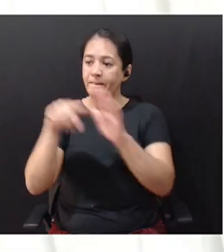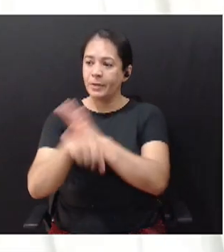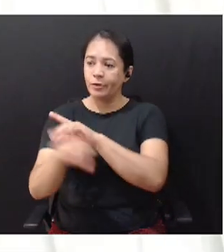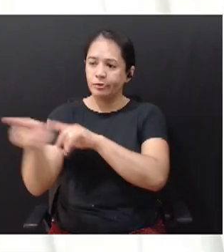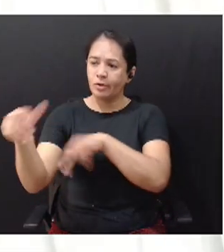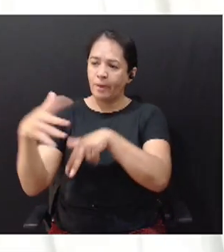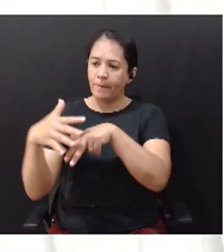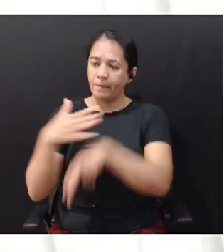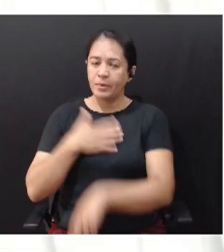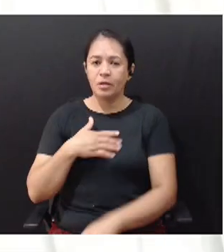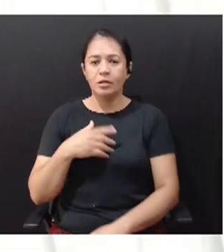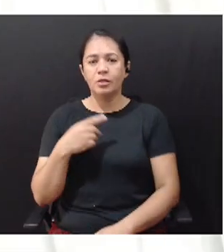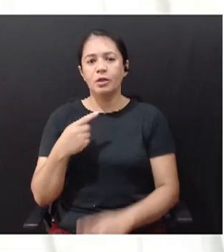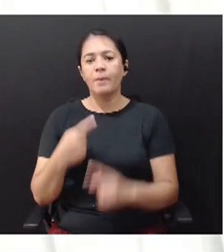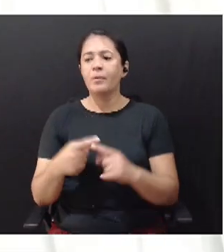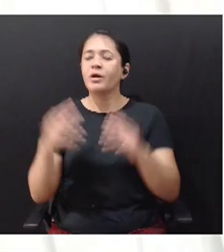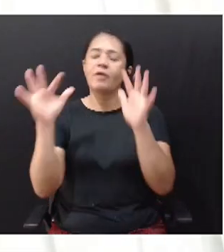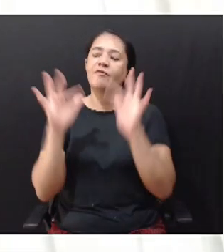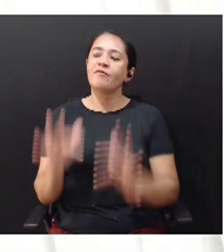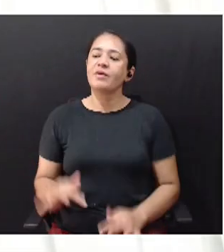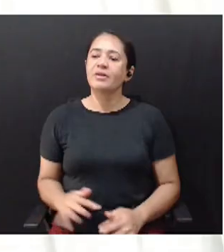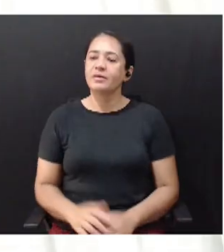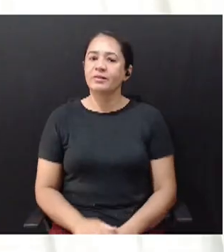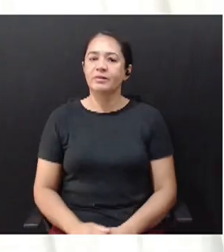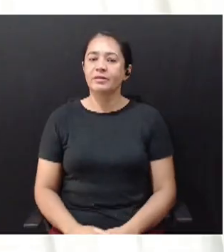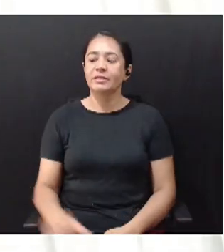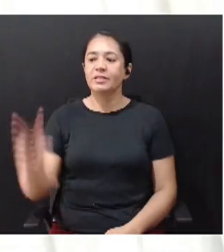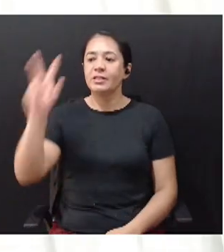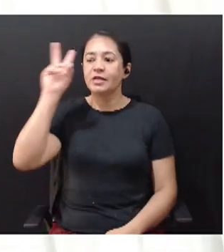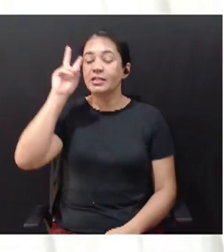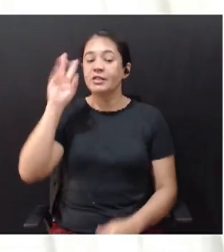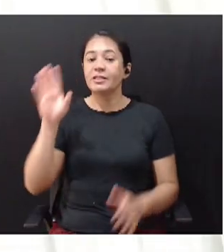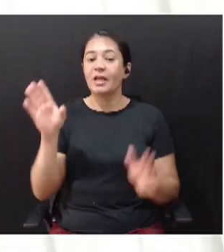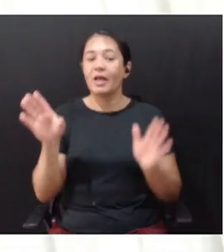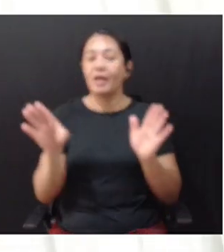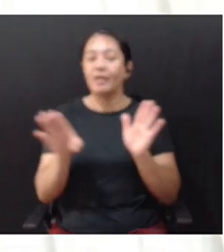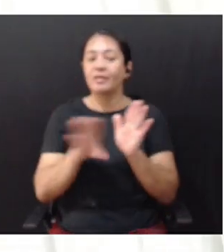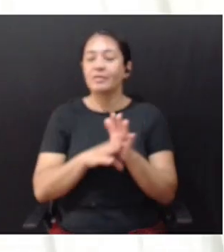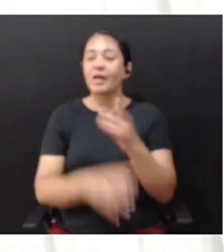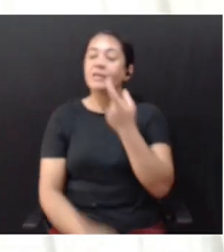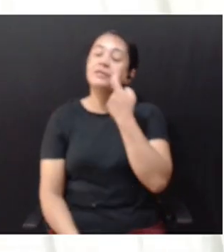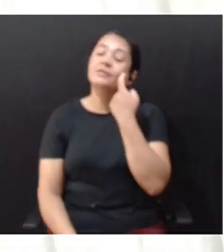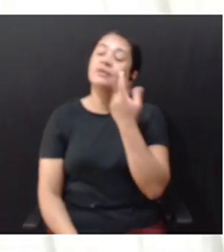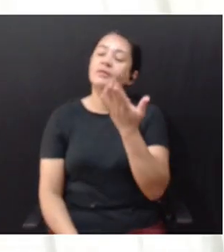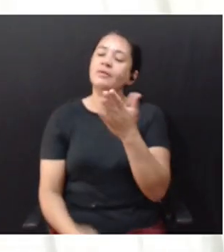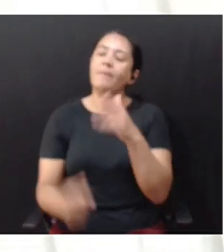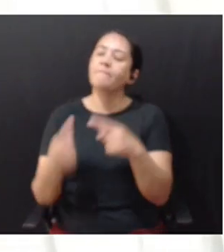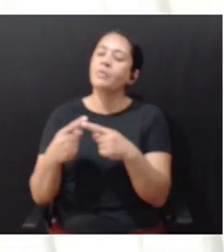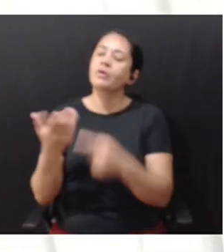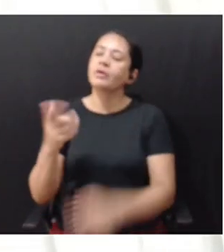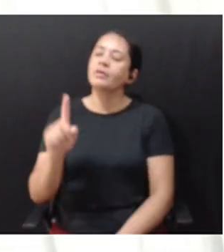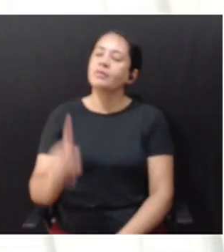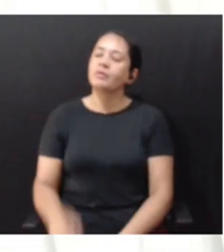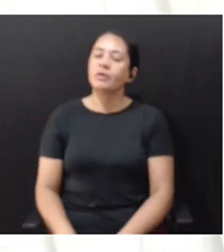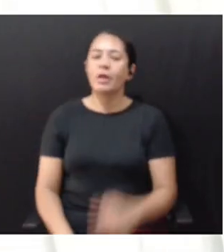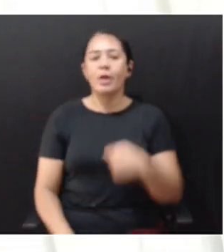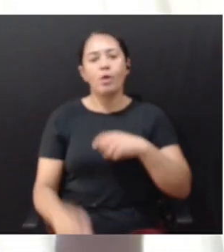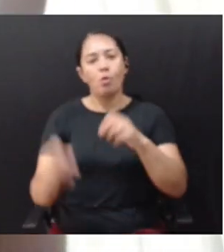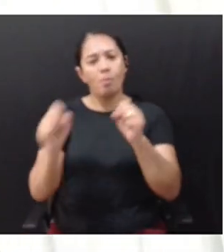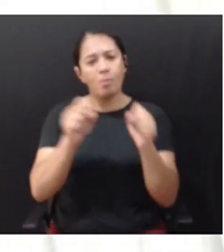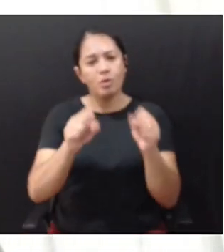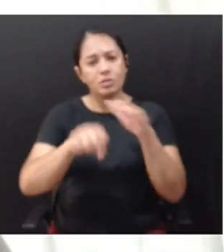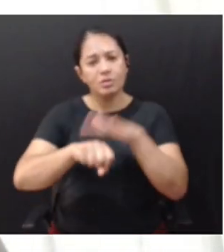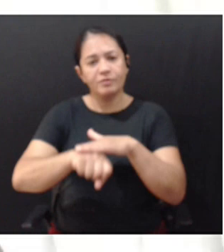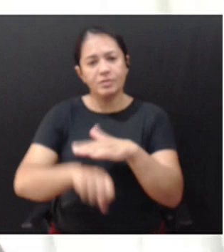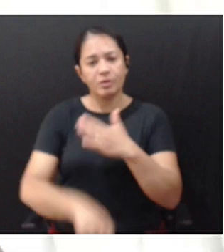ser feliz de segunda a sexta, né? O que eu posso fazer na minha